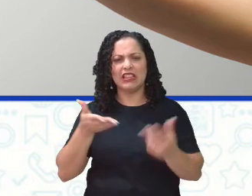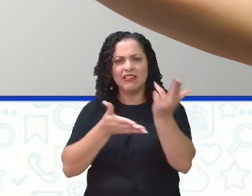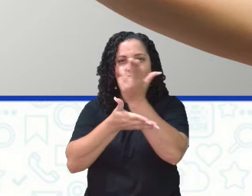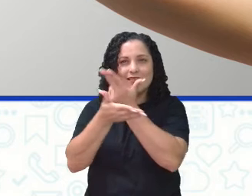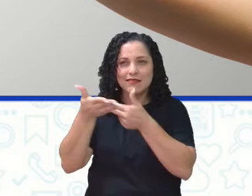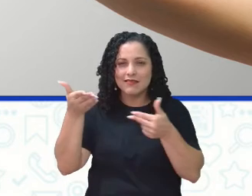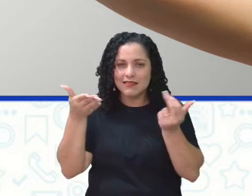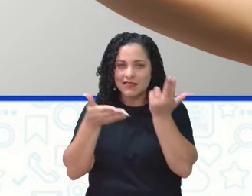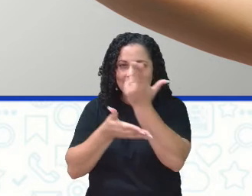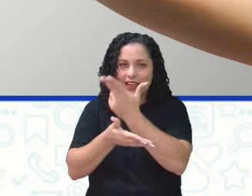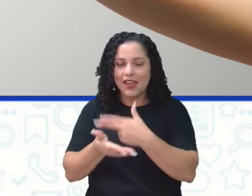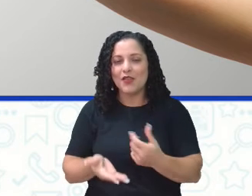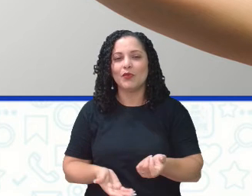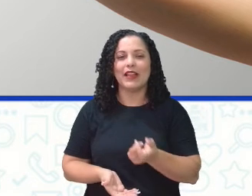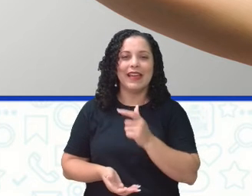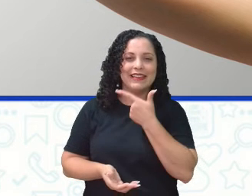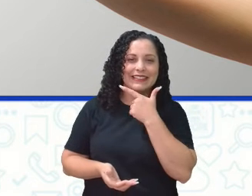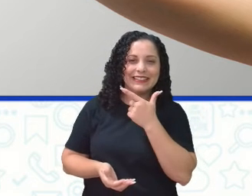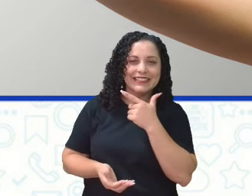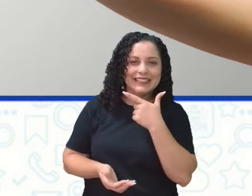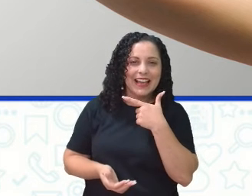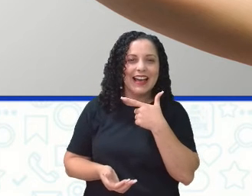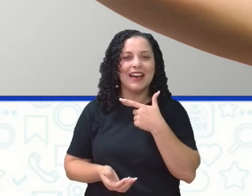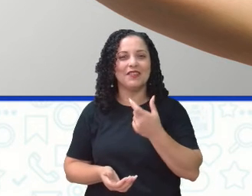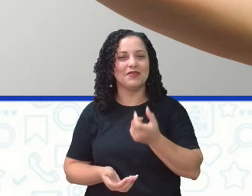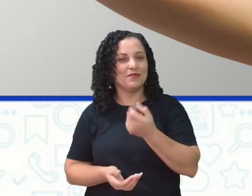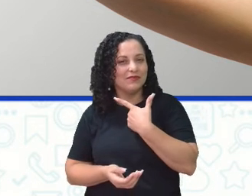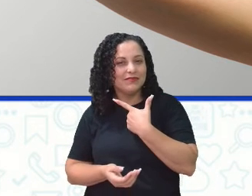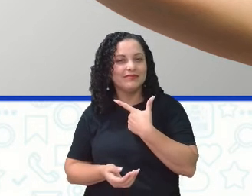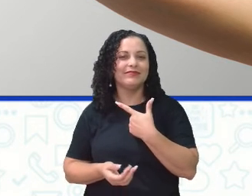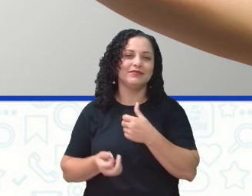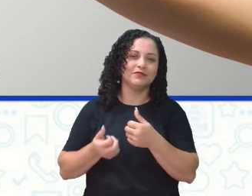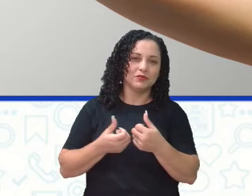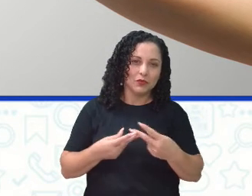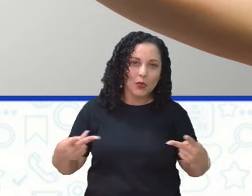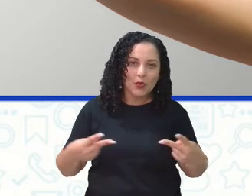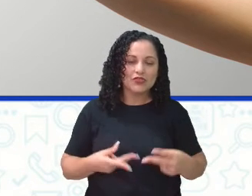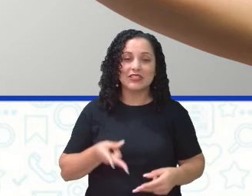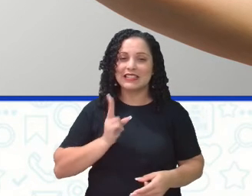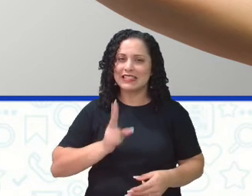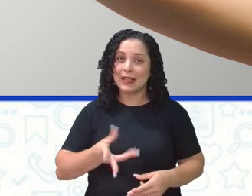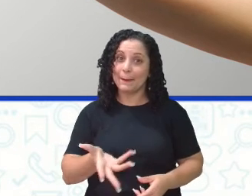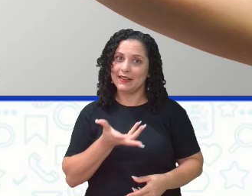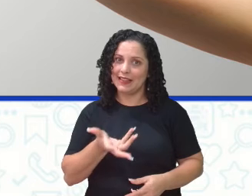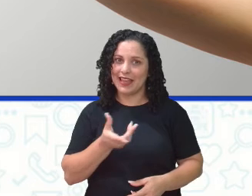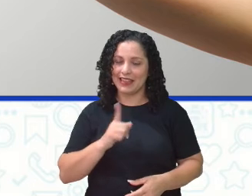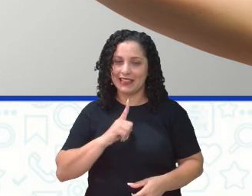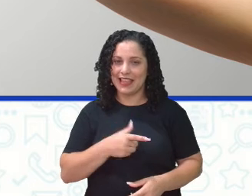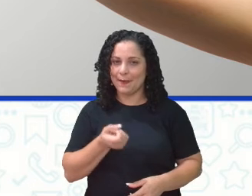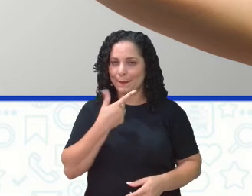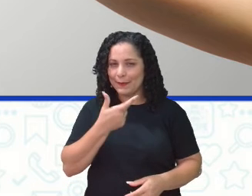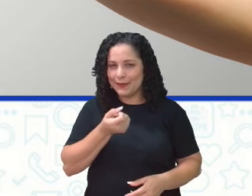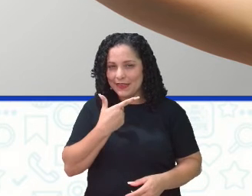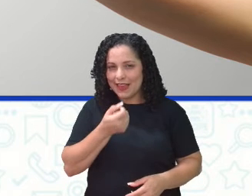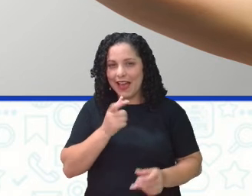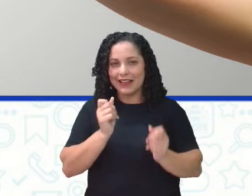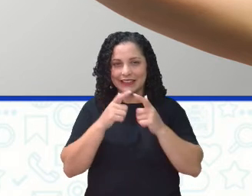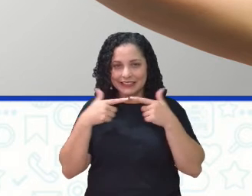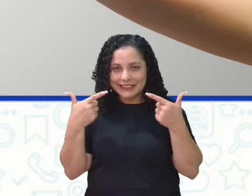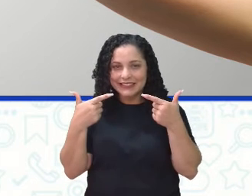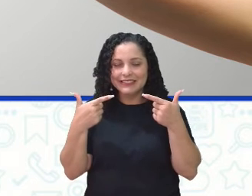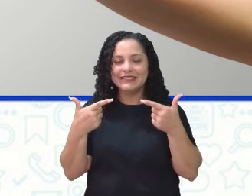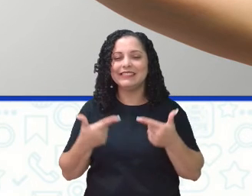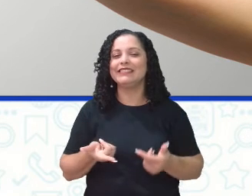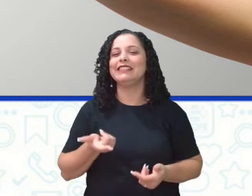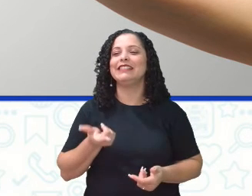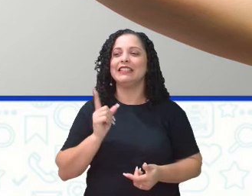ensejar o cômico, o ridículo, o satírico. Então, toda vez que eu quiser trazer o humor de uma forma irônica, satírica, assumi,